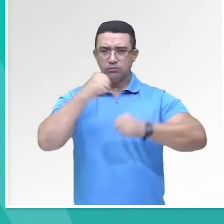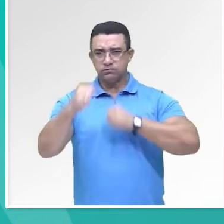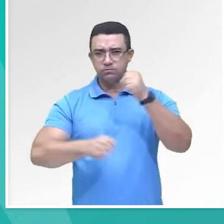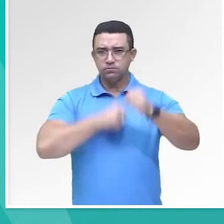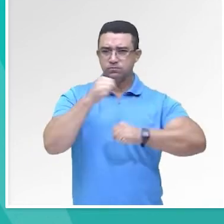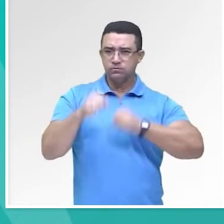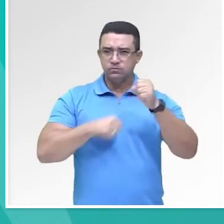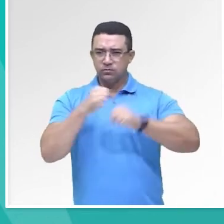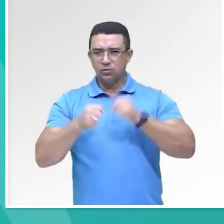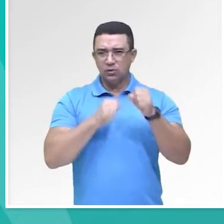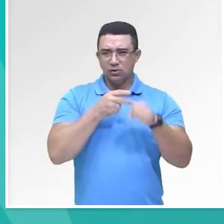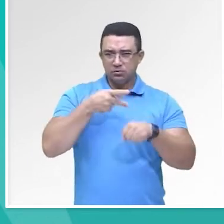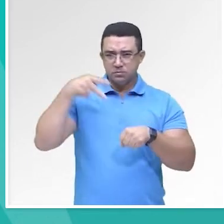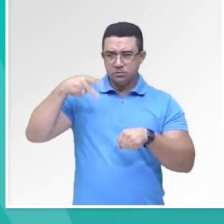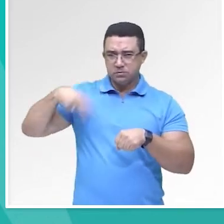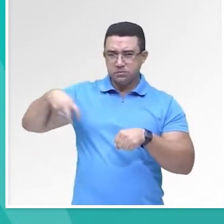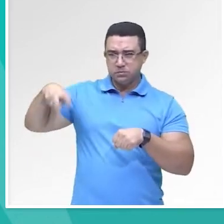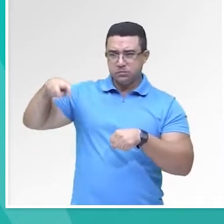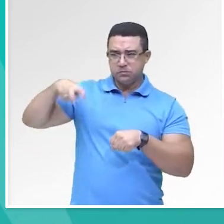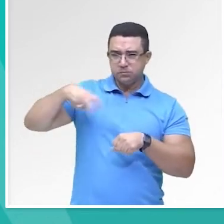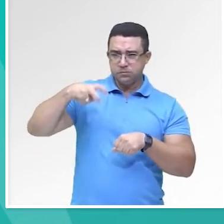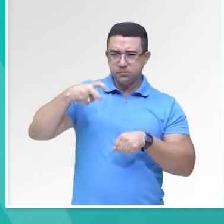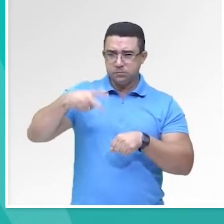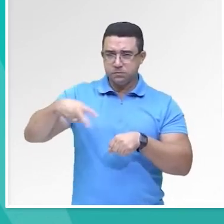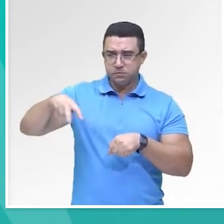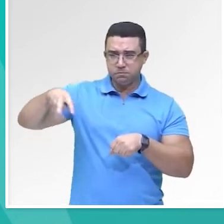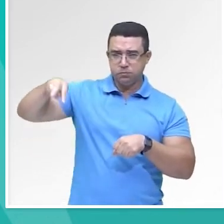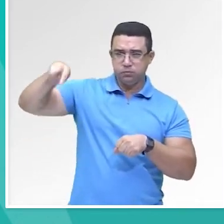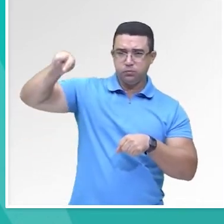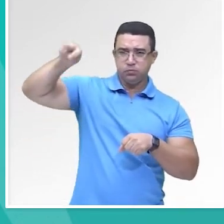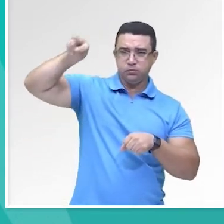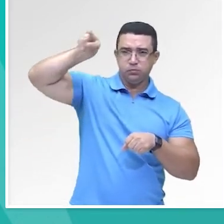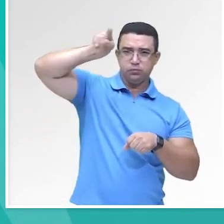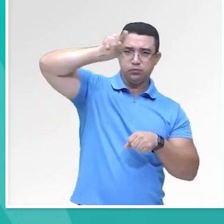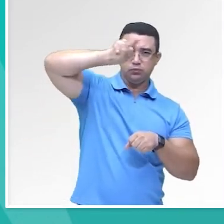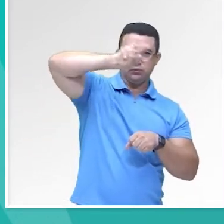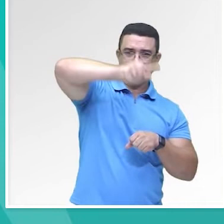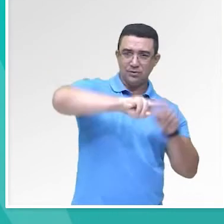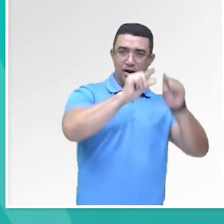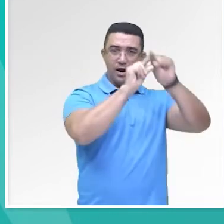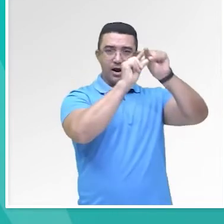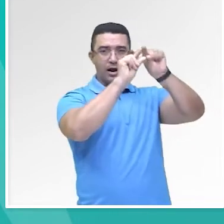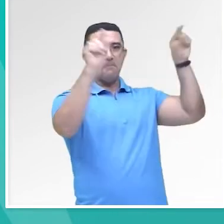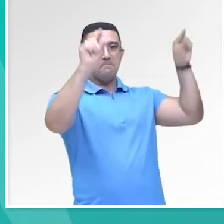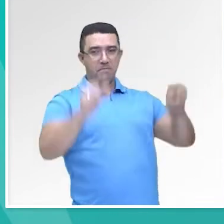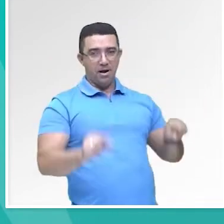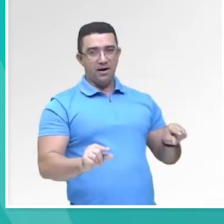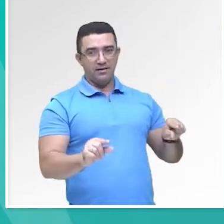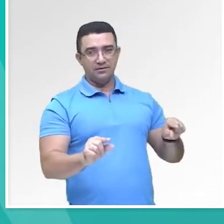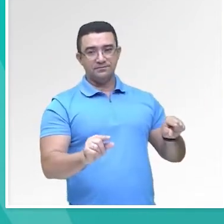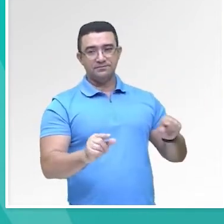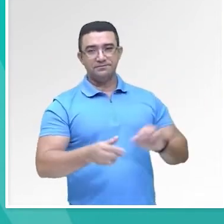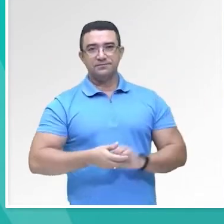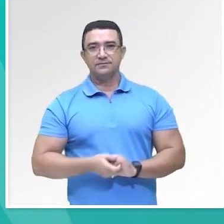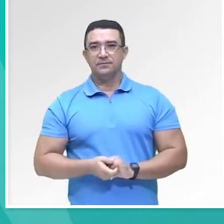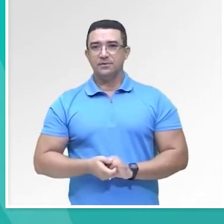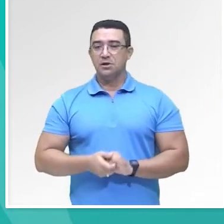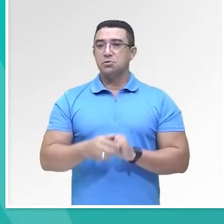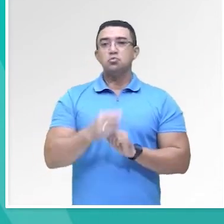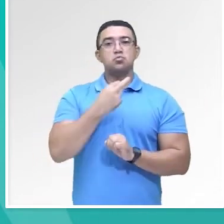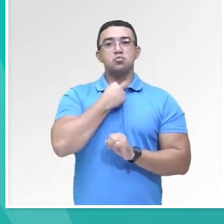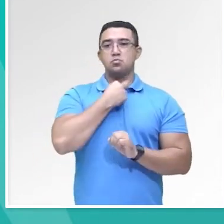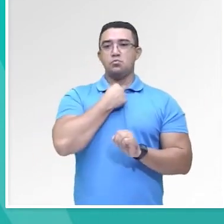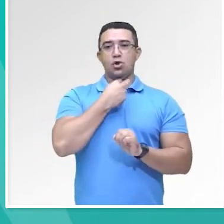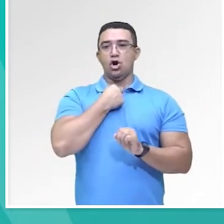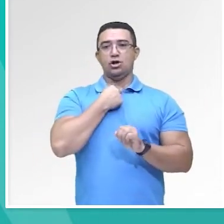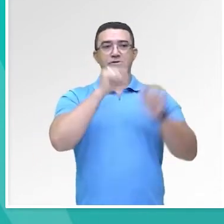para transpor aqui o nosso sarrafo, que é essa barra que vocês estão vendo. E ele não pode